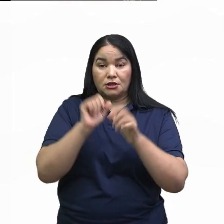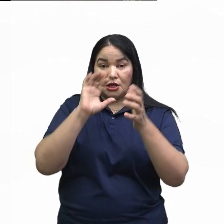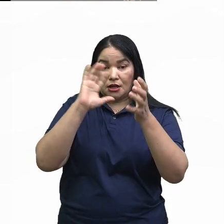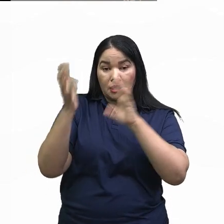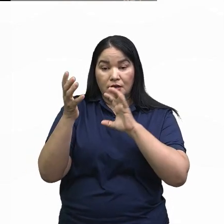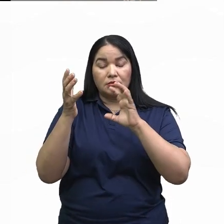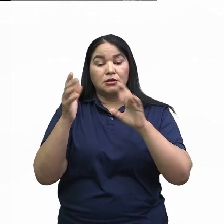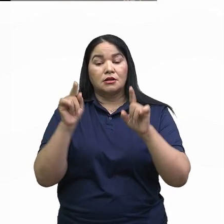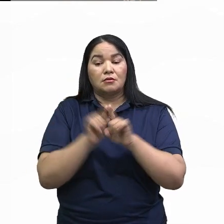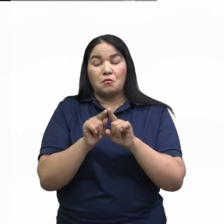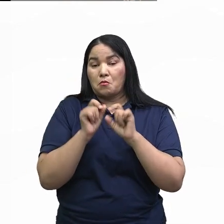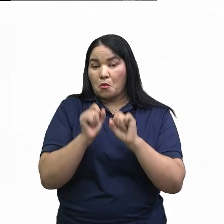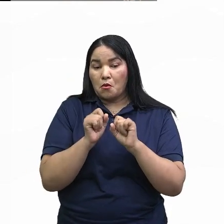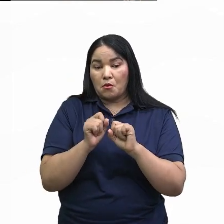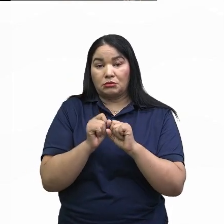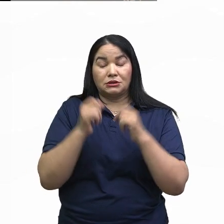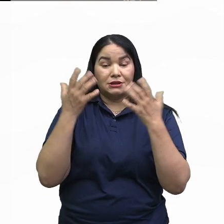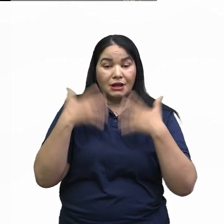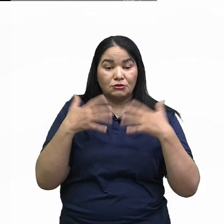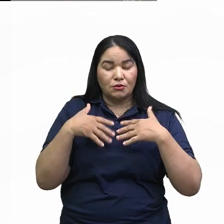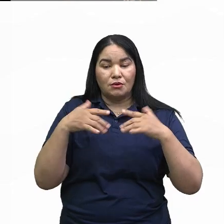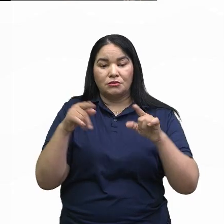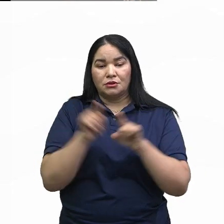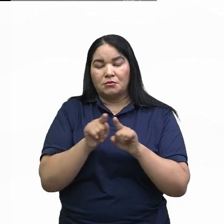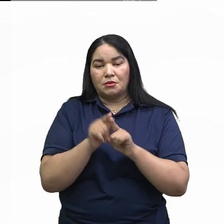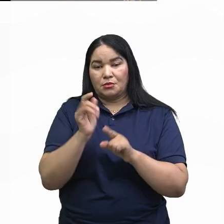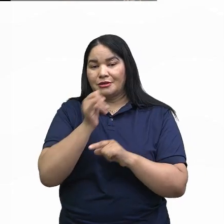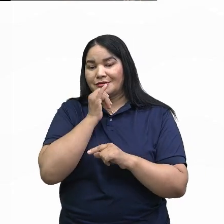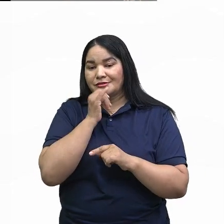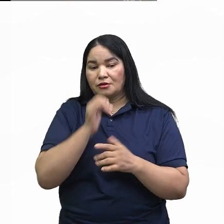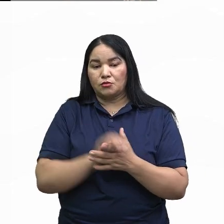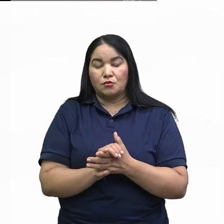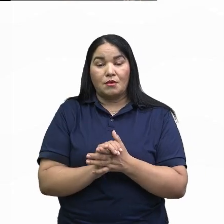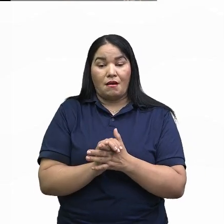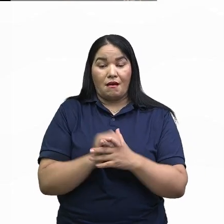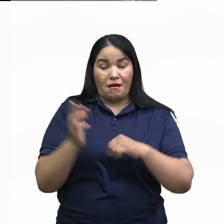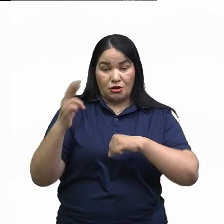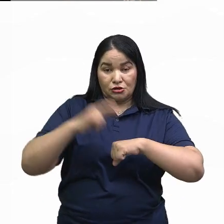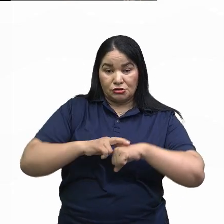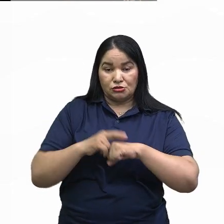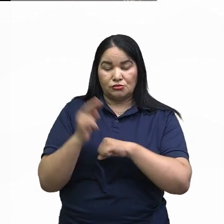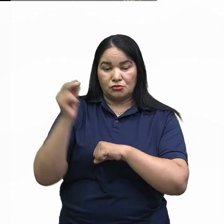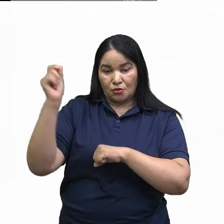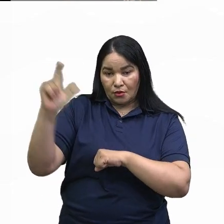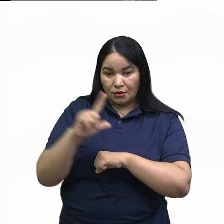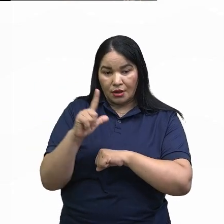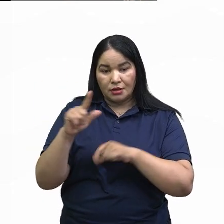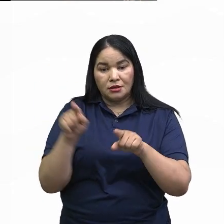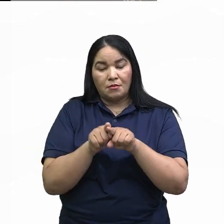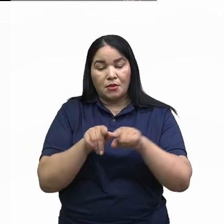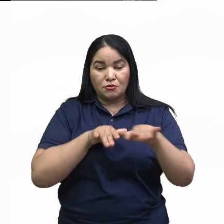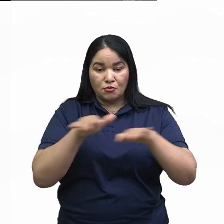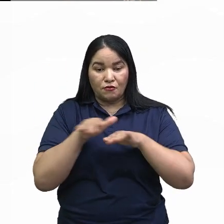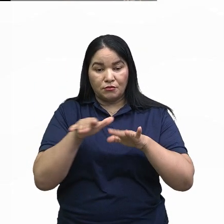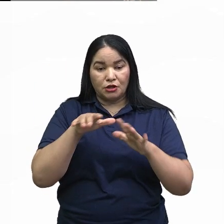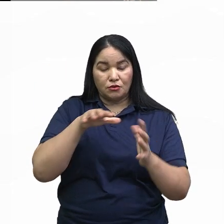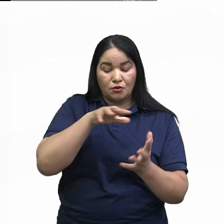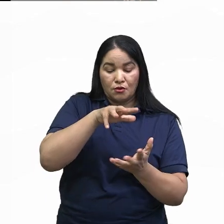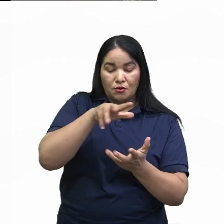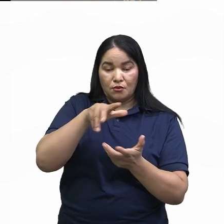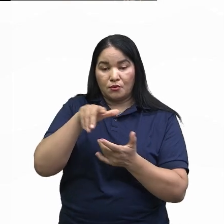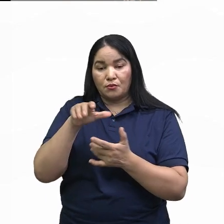que podem ter causas naturais, como alterações na radiação solar e dos movimentos orbitais da